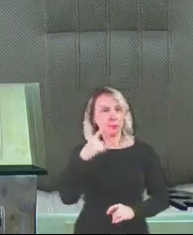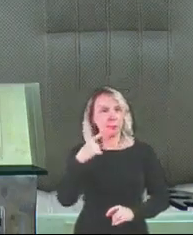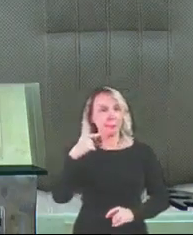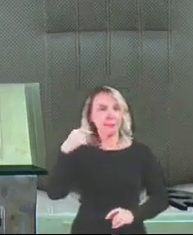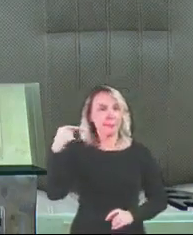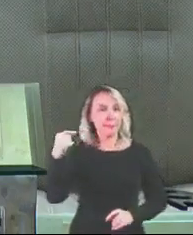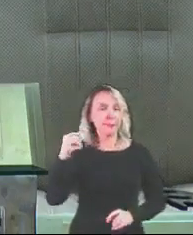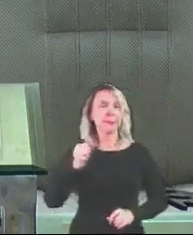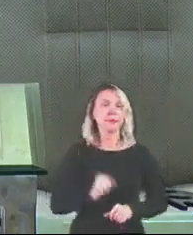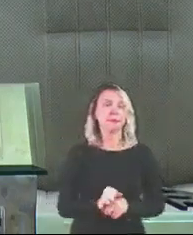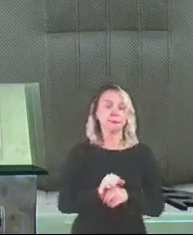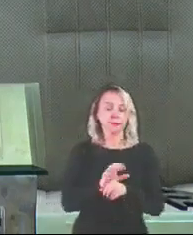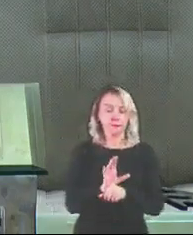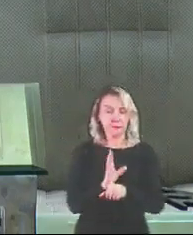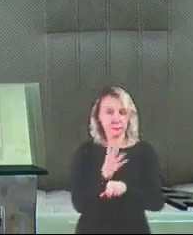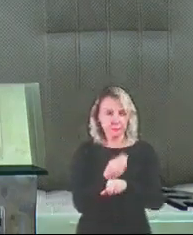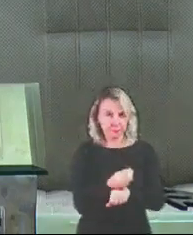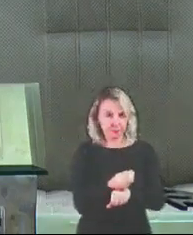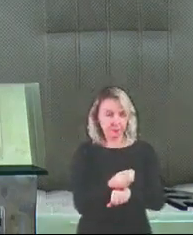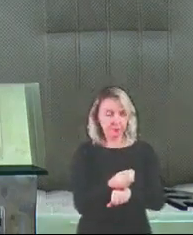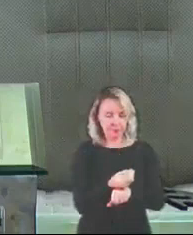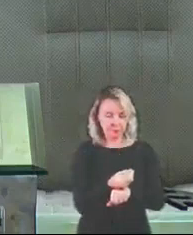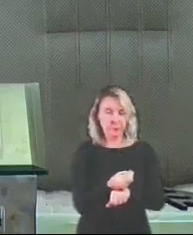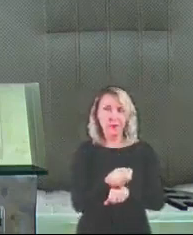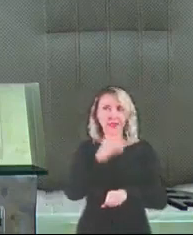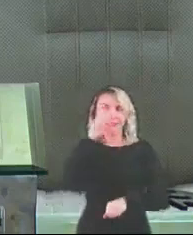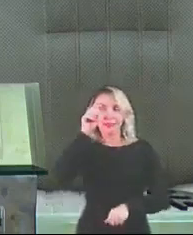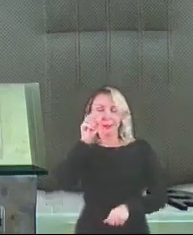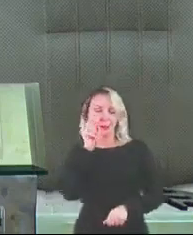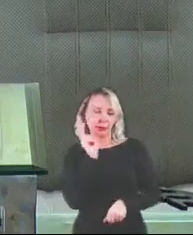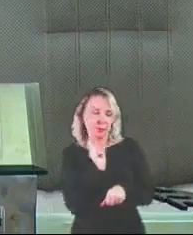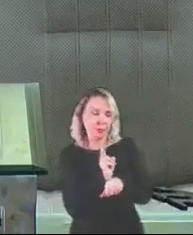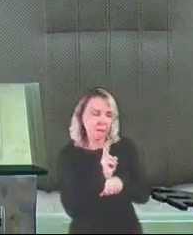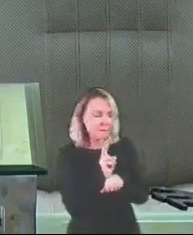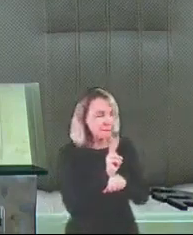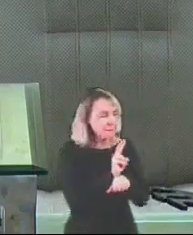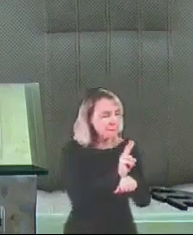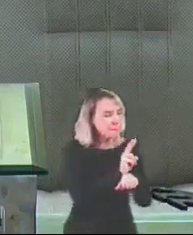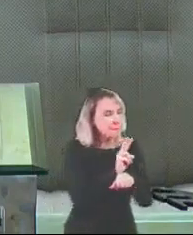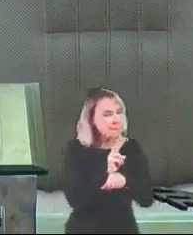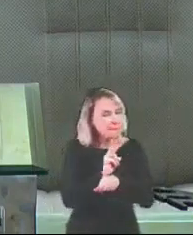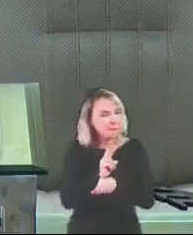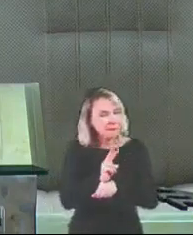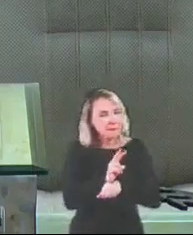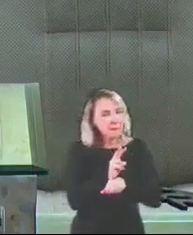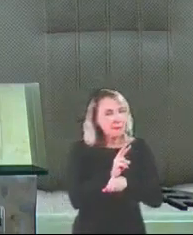a igreja é vigiada 24 horas por Deus, irmãos.